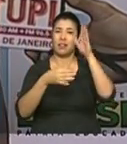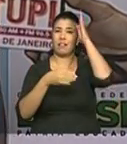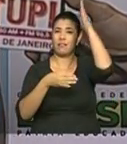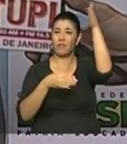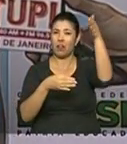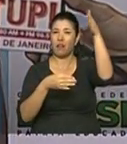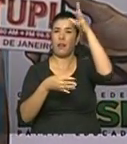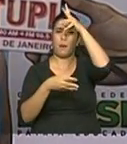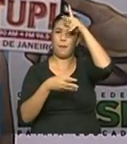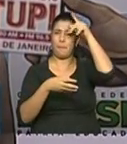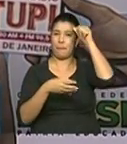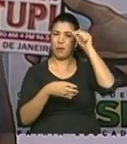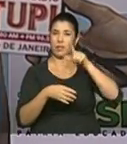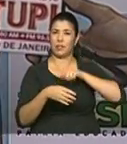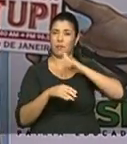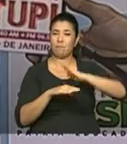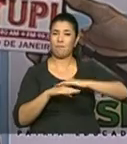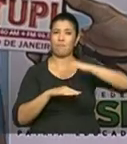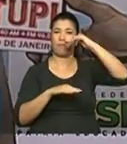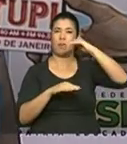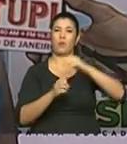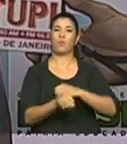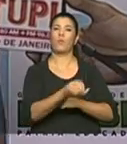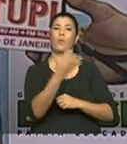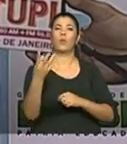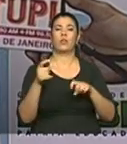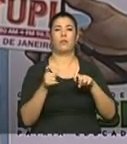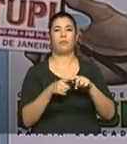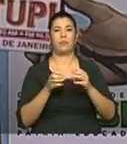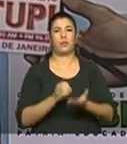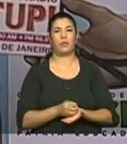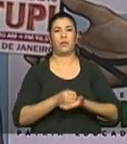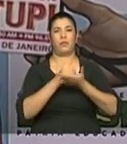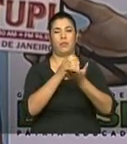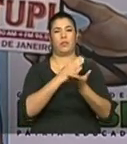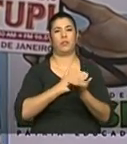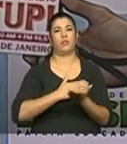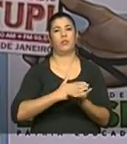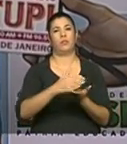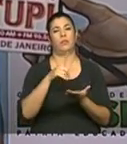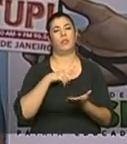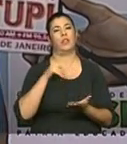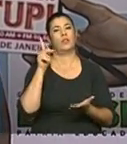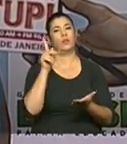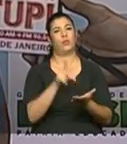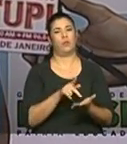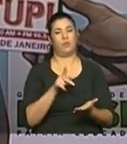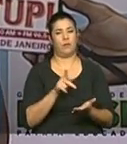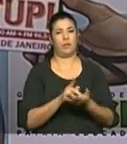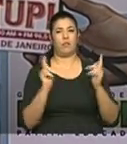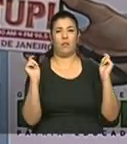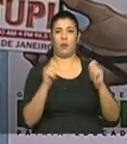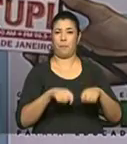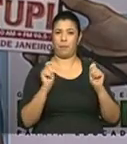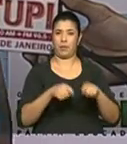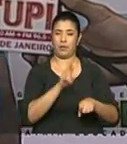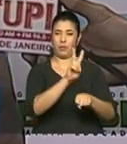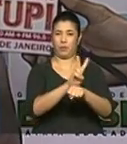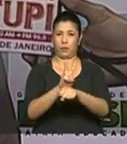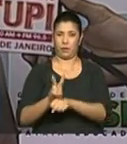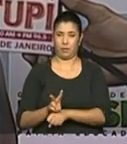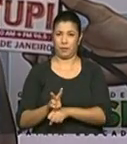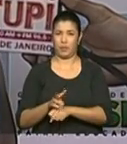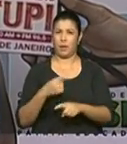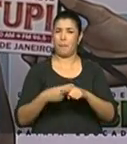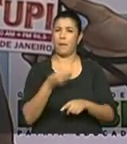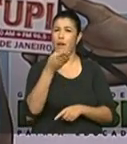que proporcionalmente recebeu o maior número de médicos, é que nós podemos começar a ter efetivamente a capacidade de controle. Por quê? Porque